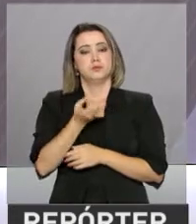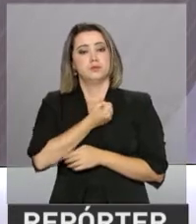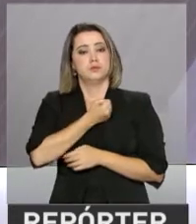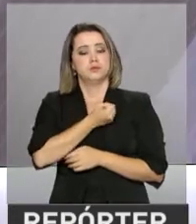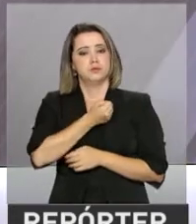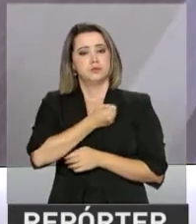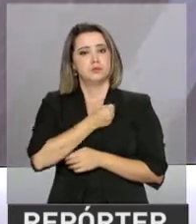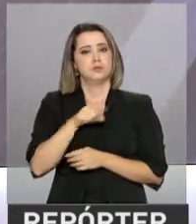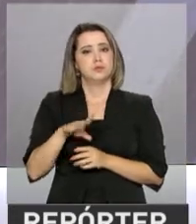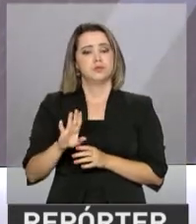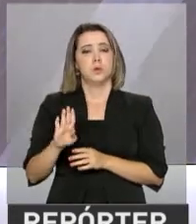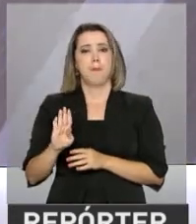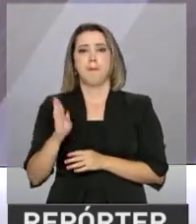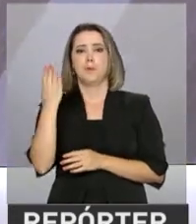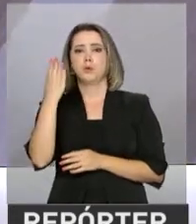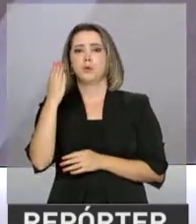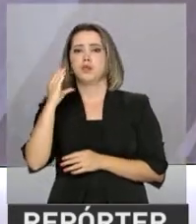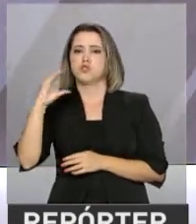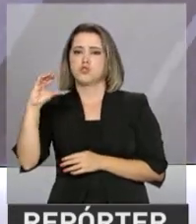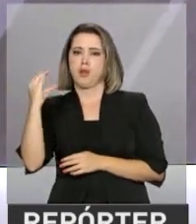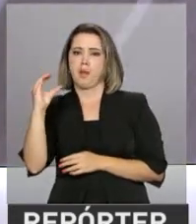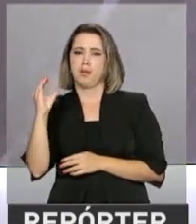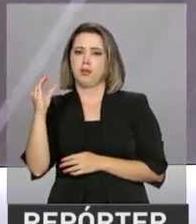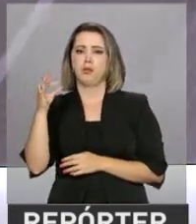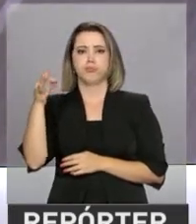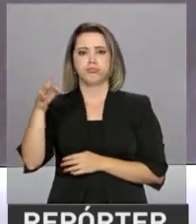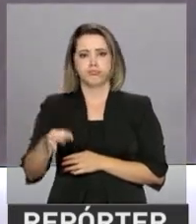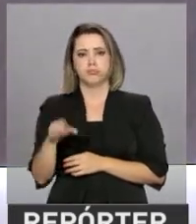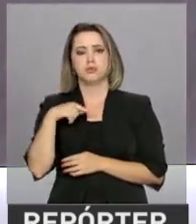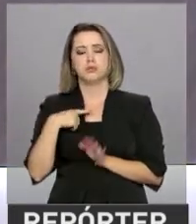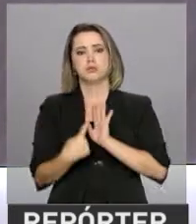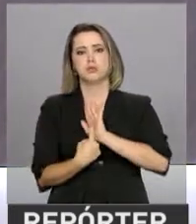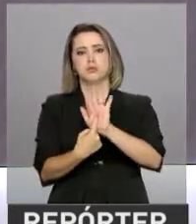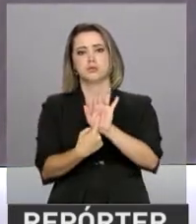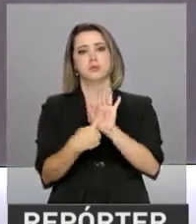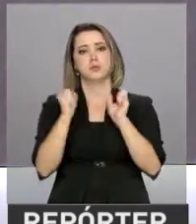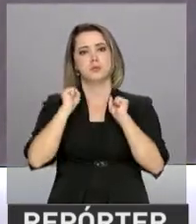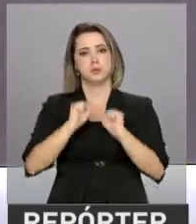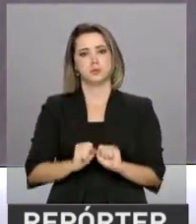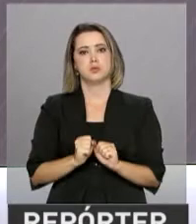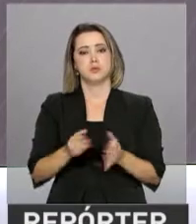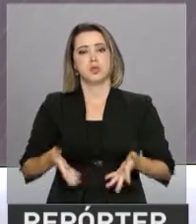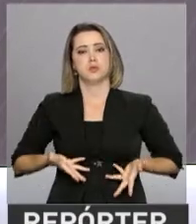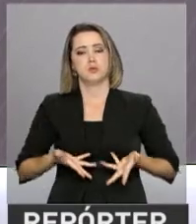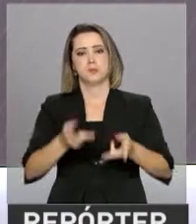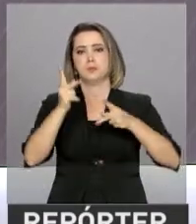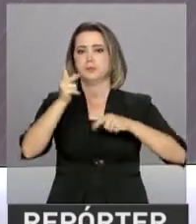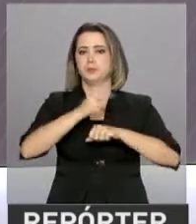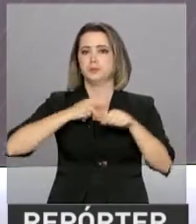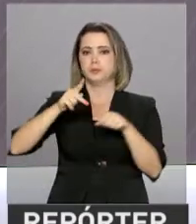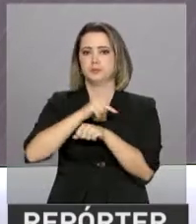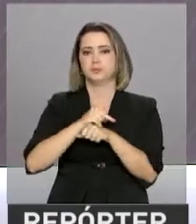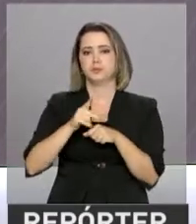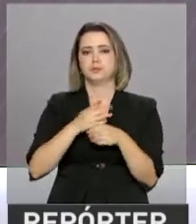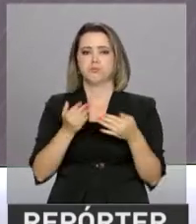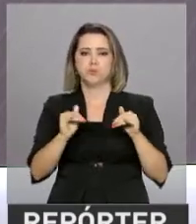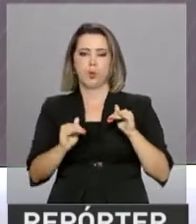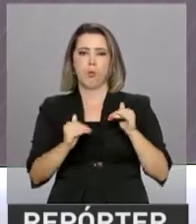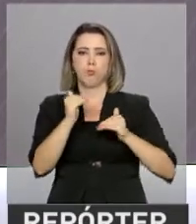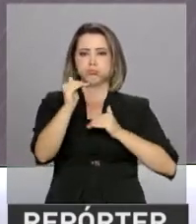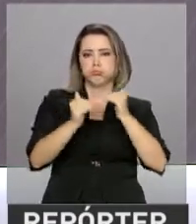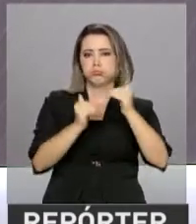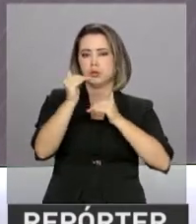se tem um indicador de formação bruta de capital fixo que mostra a capacidade de produção do país eo nível de confiança dos empresários